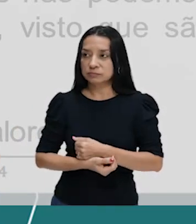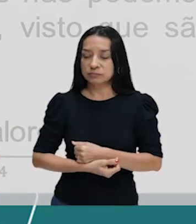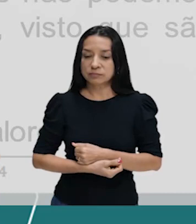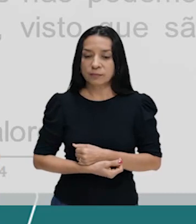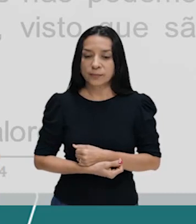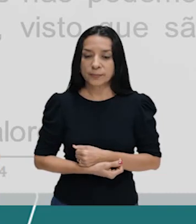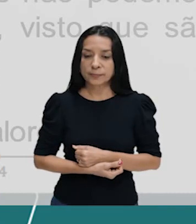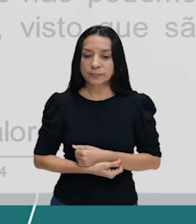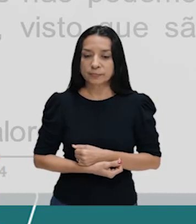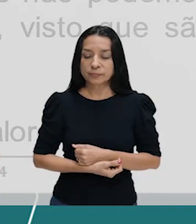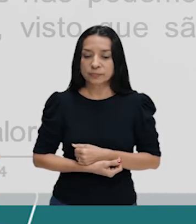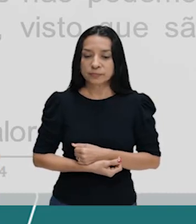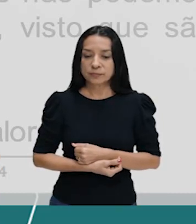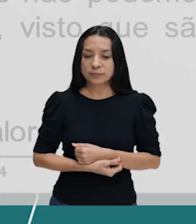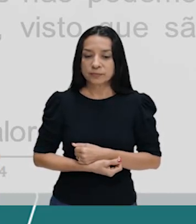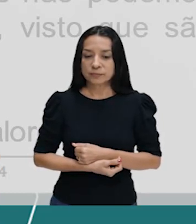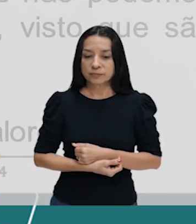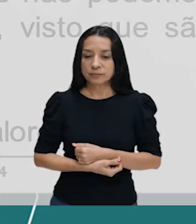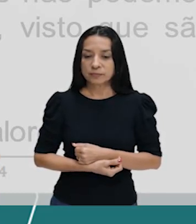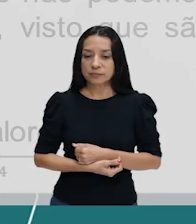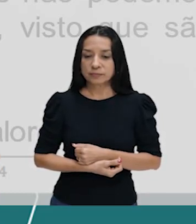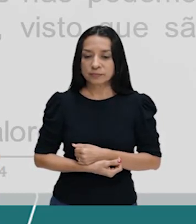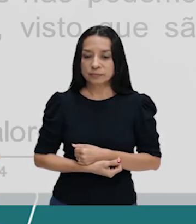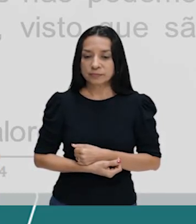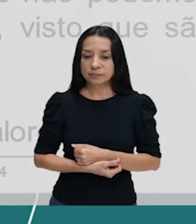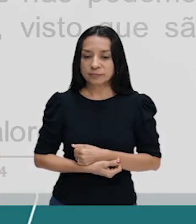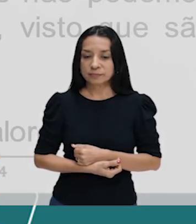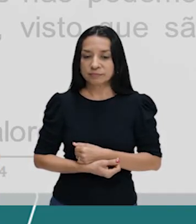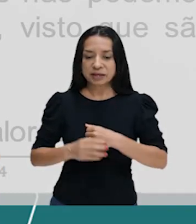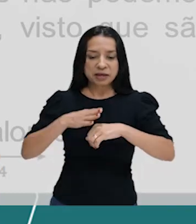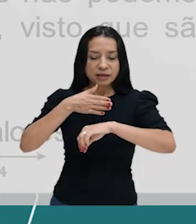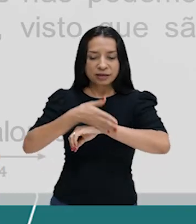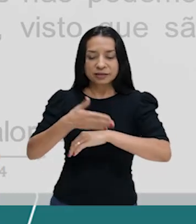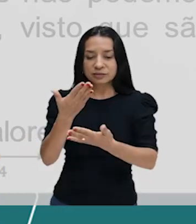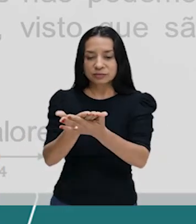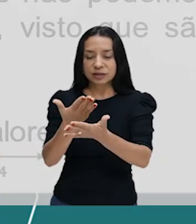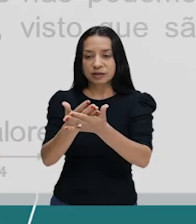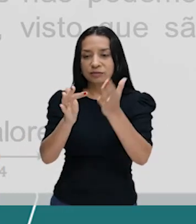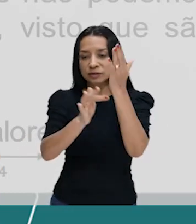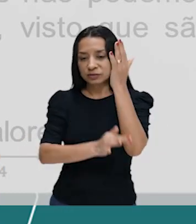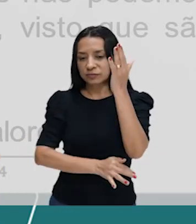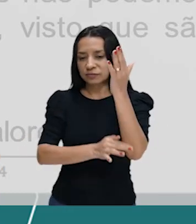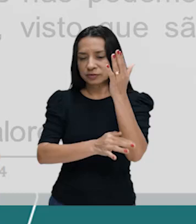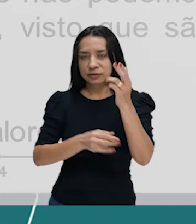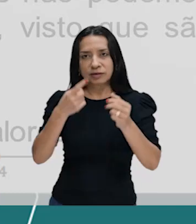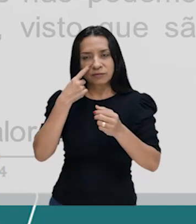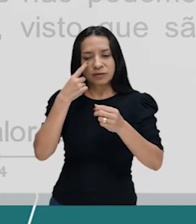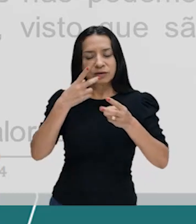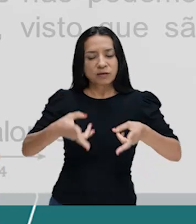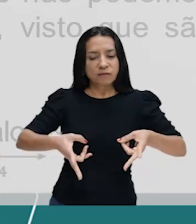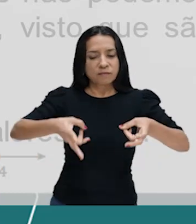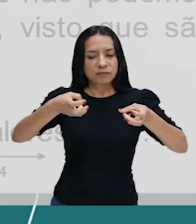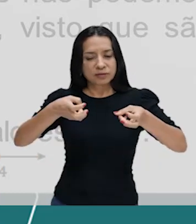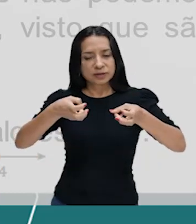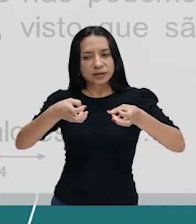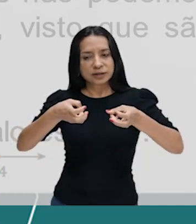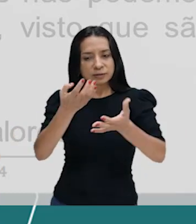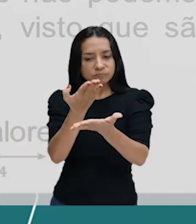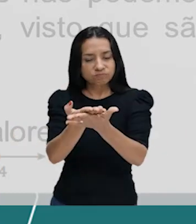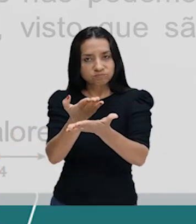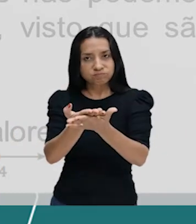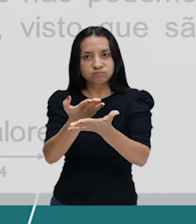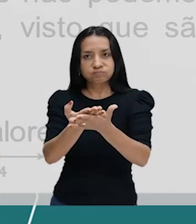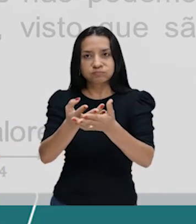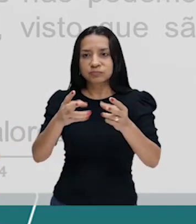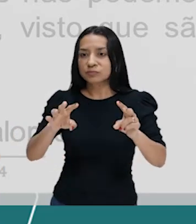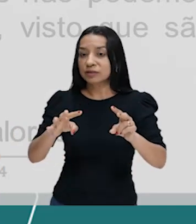tiver refração de luz. Olha aí eu me metendo na aula de física, mas isso é para você ver que a gente fica ligado, né? Os colegas trabalham e a gente fica assistindo